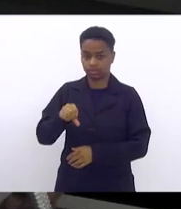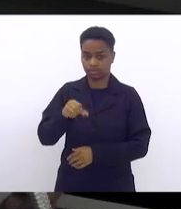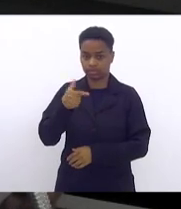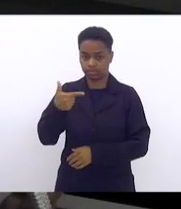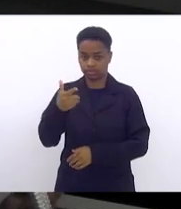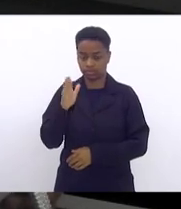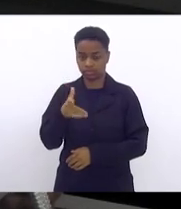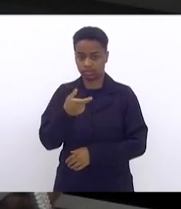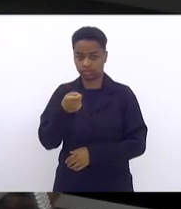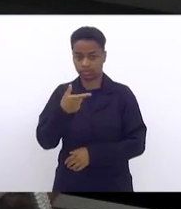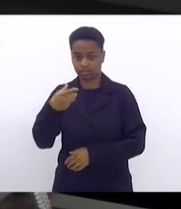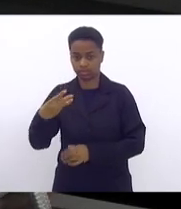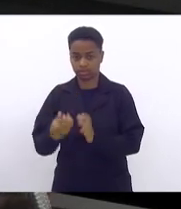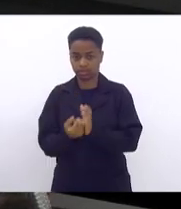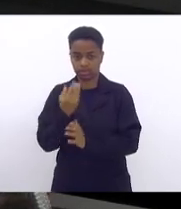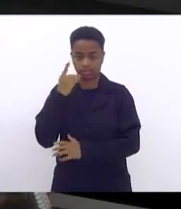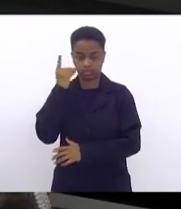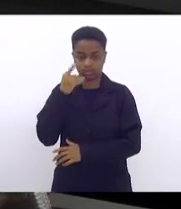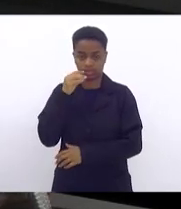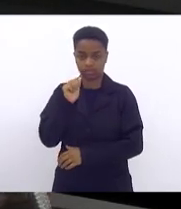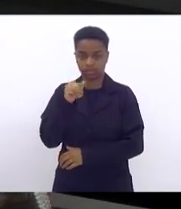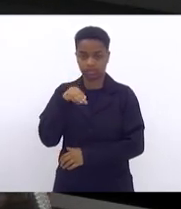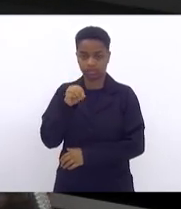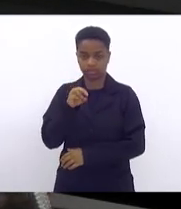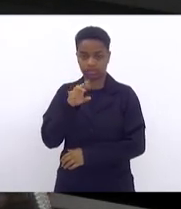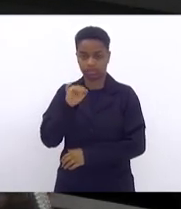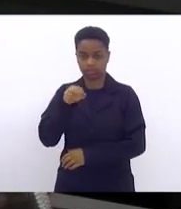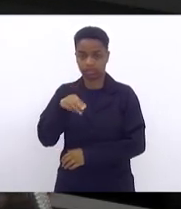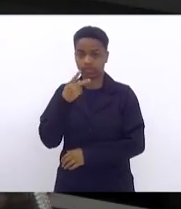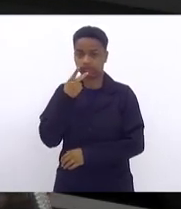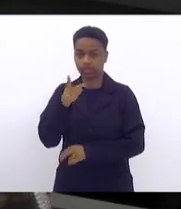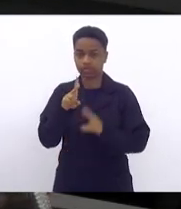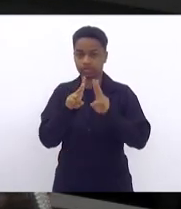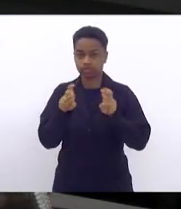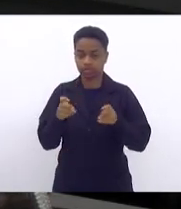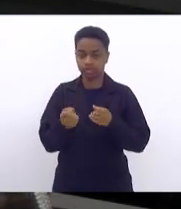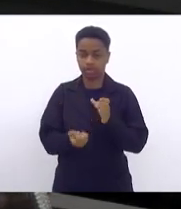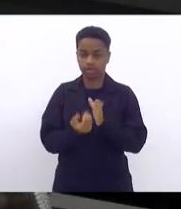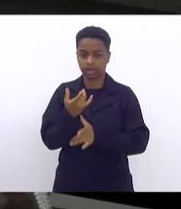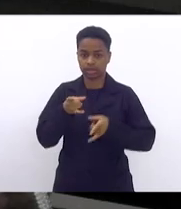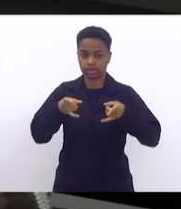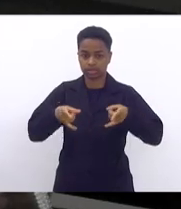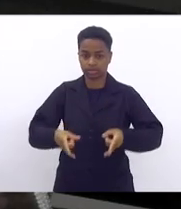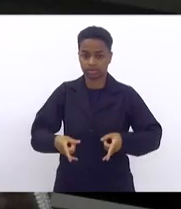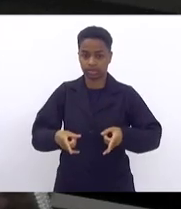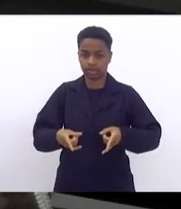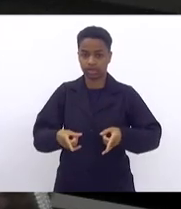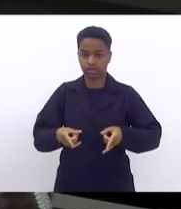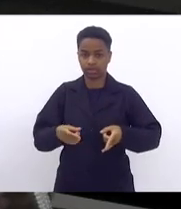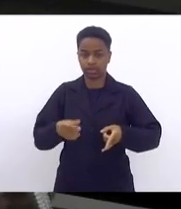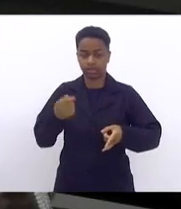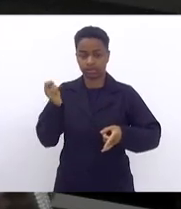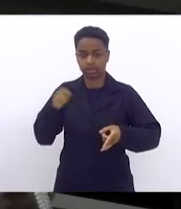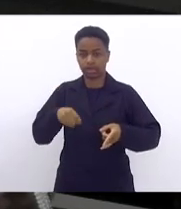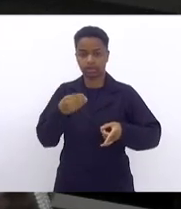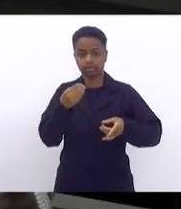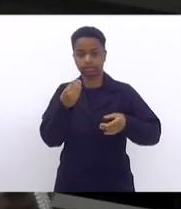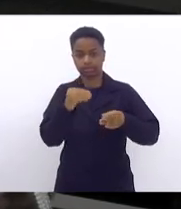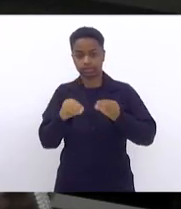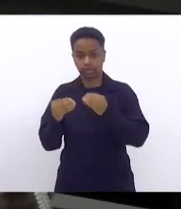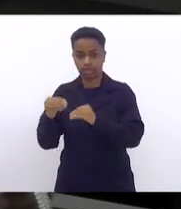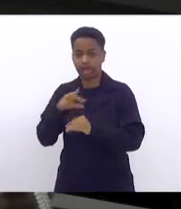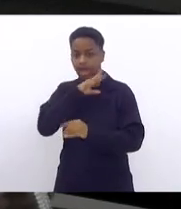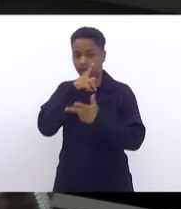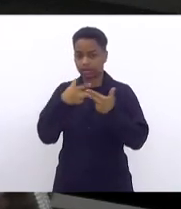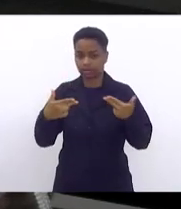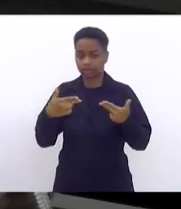autoria do deputado Rodrigo Adamorim, que disciplina a criação de cemitério e crematório de cadáveres de animais de forma gratuita no estado do Rio de Janeiro